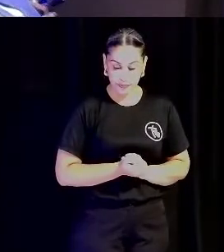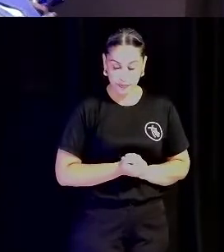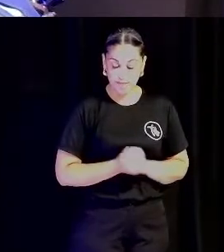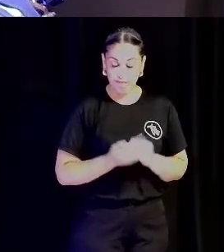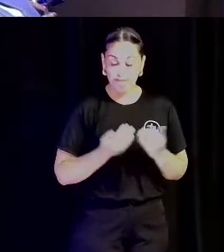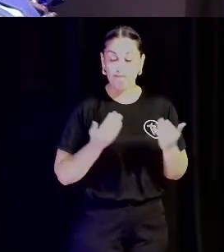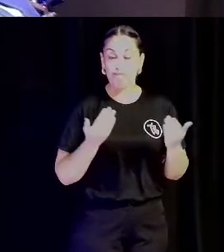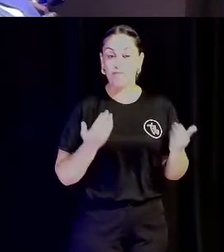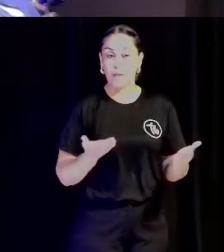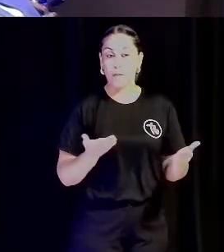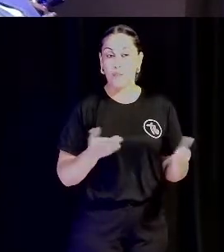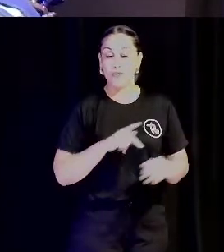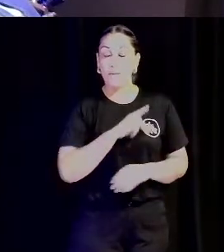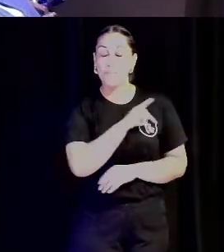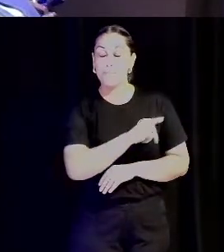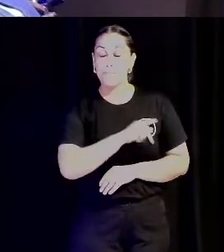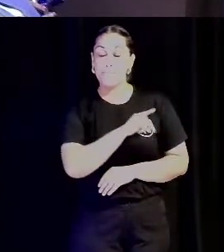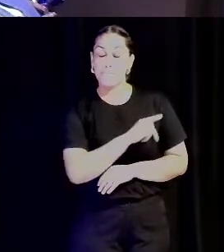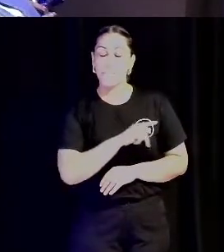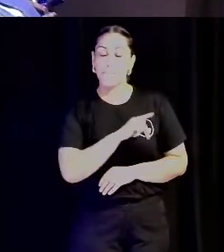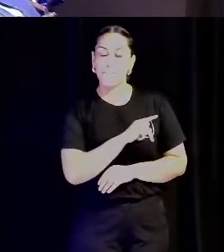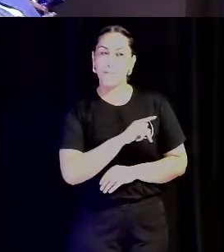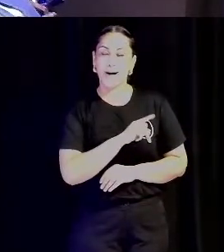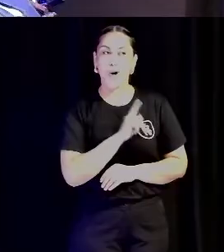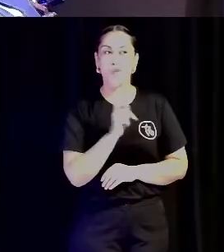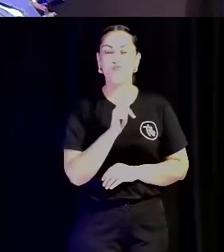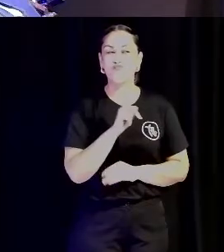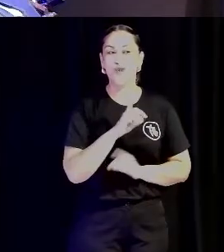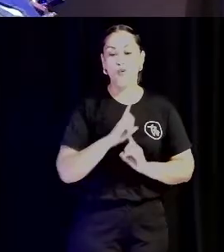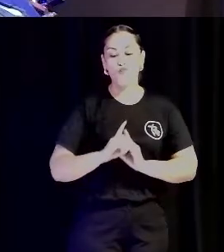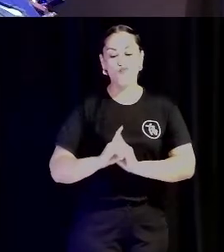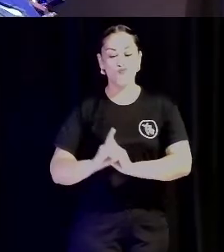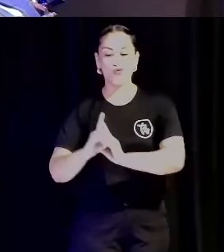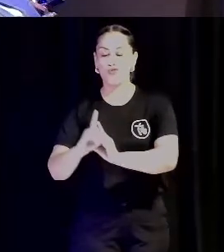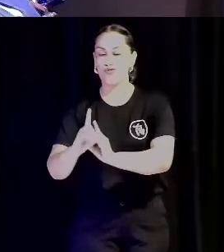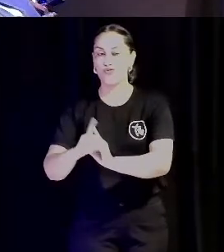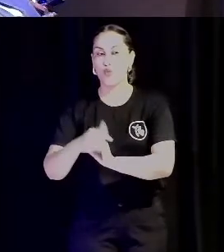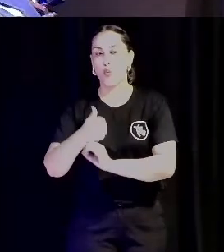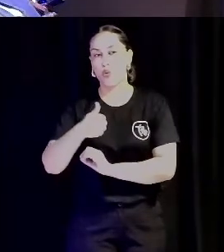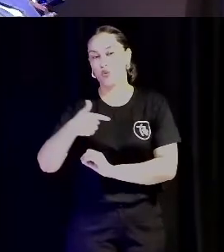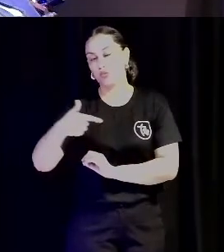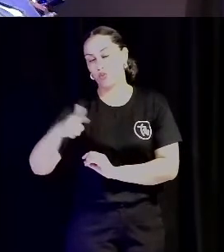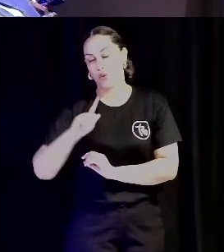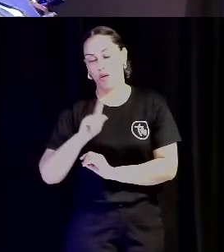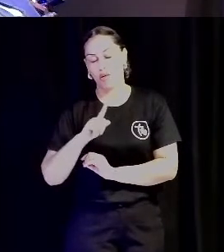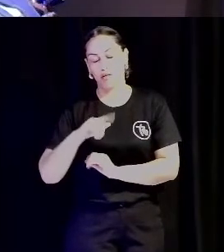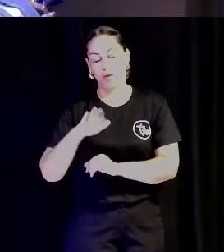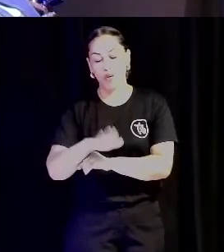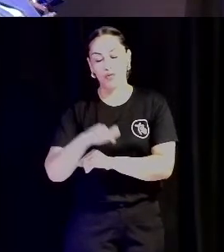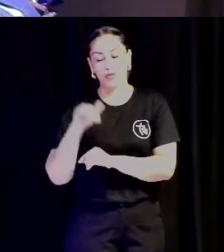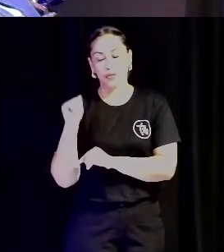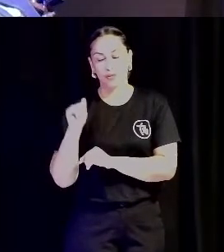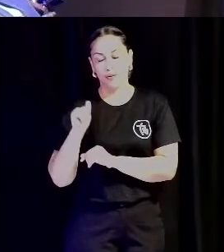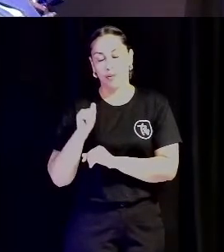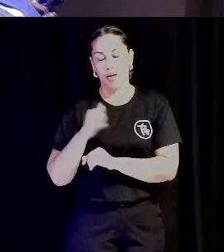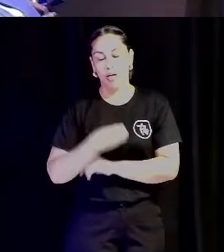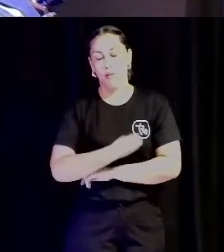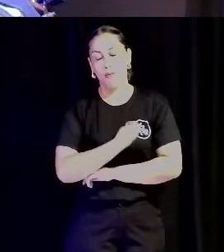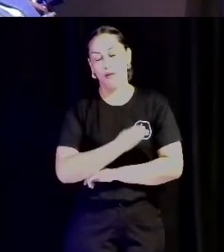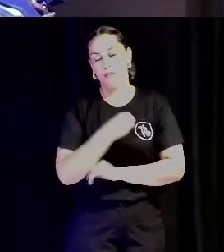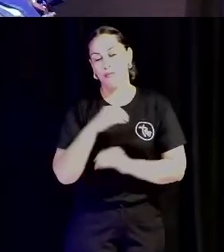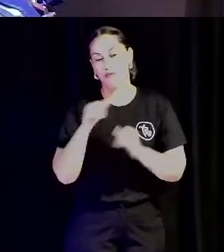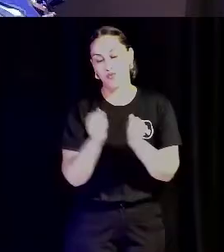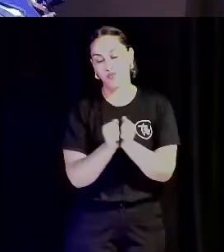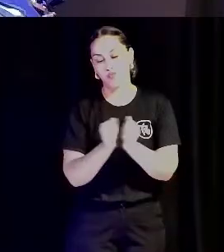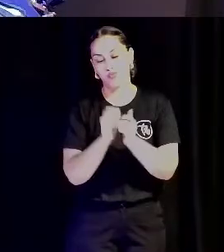Posto que Paulo não tenha sido um dos 12 que foram chamados por Jesus e aceitaram o